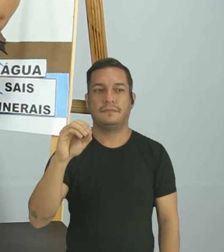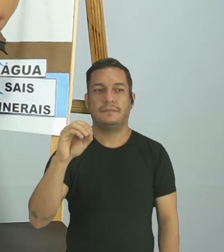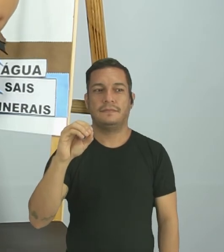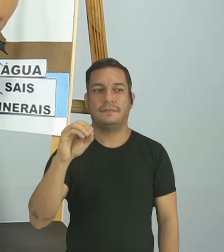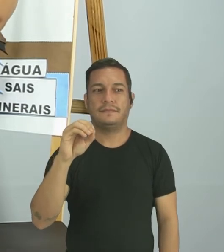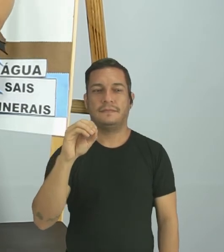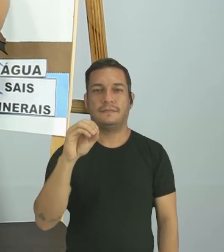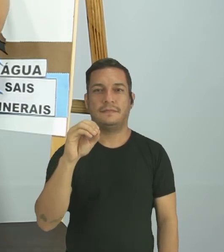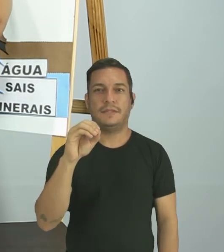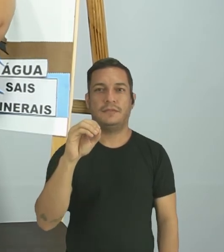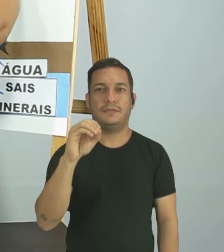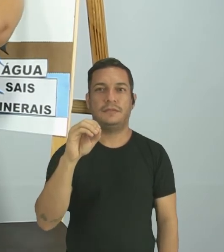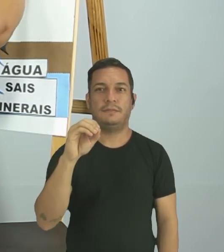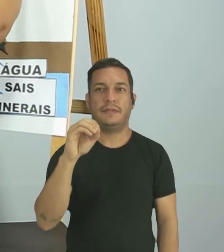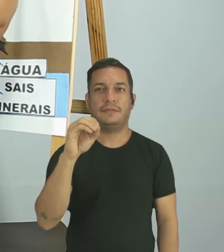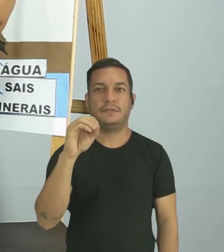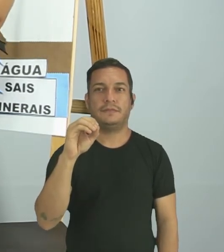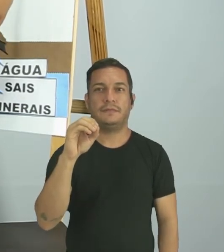Bem em cima.